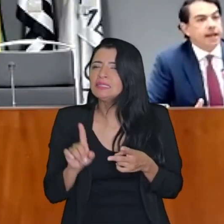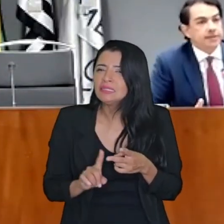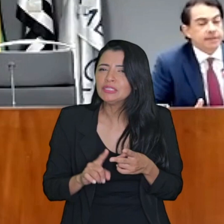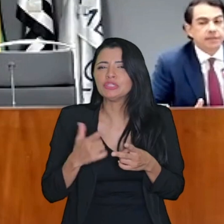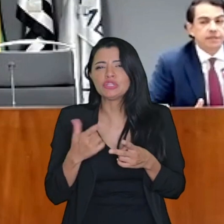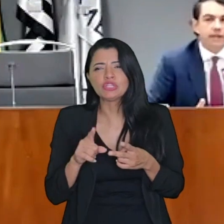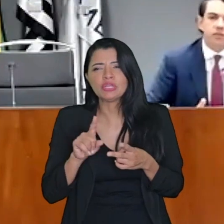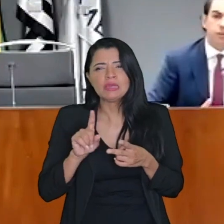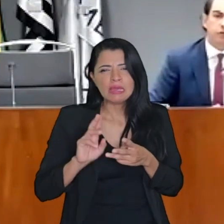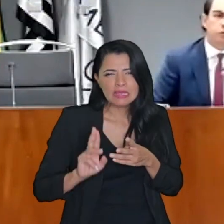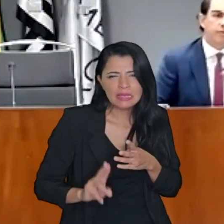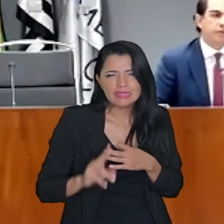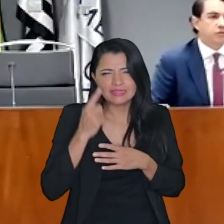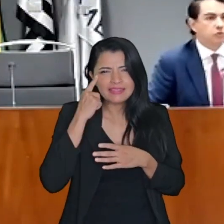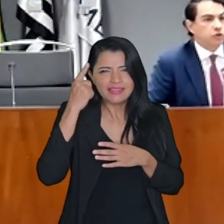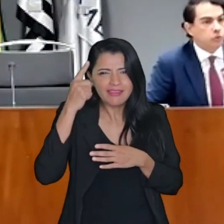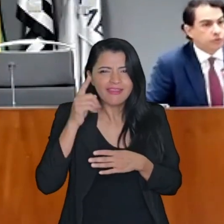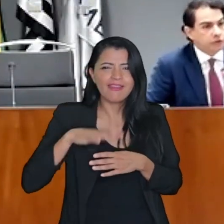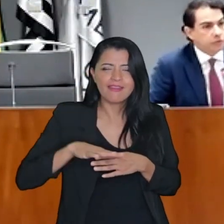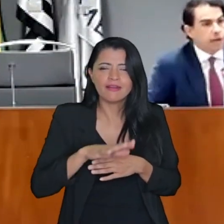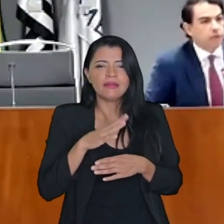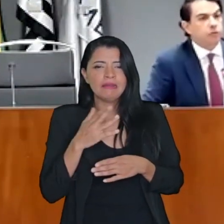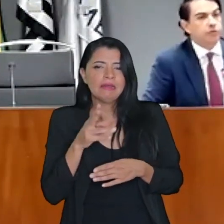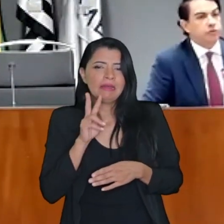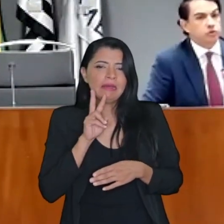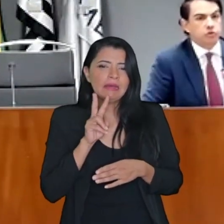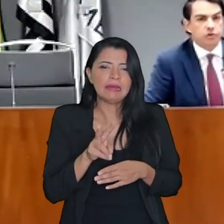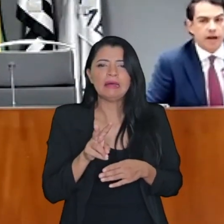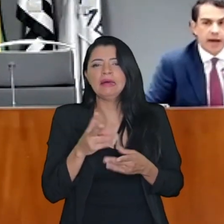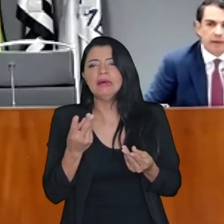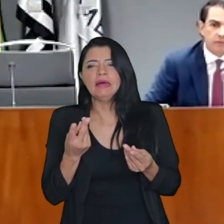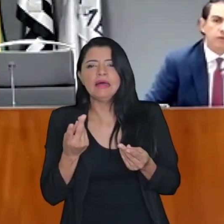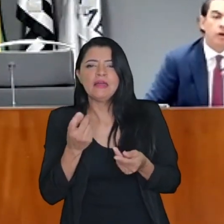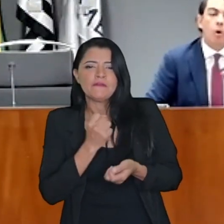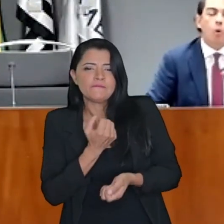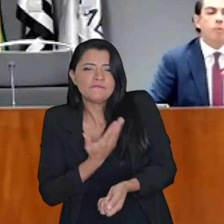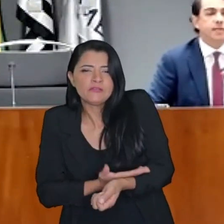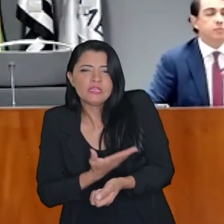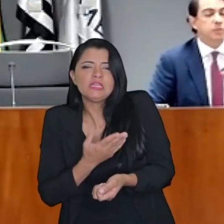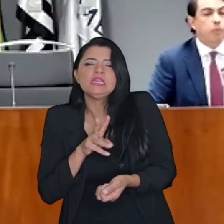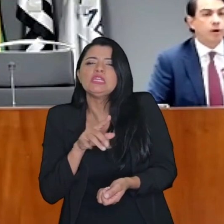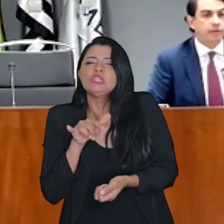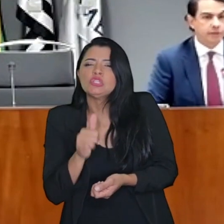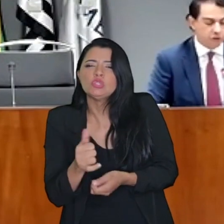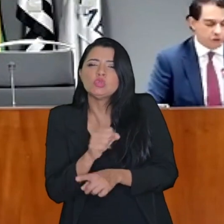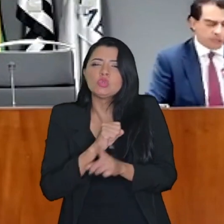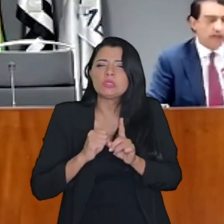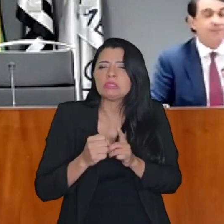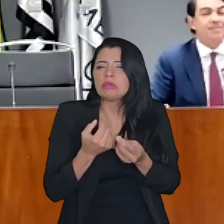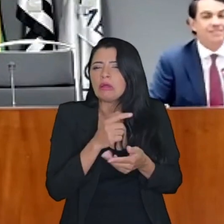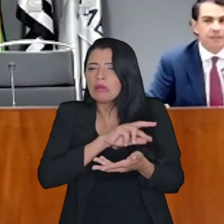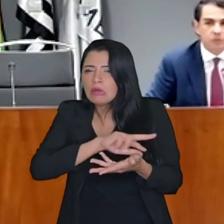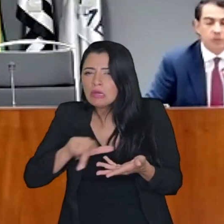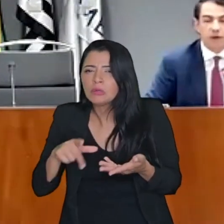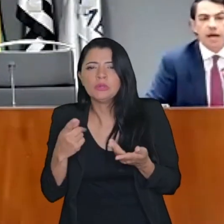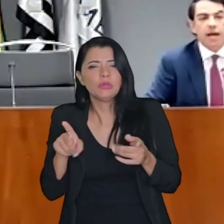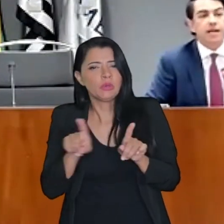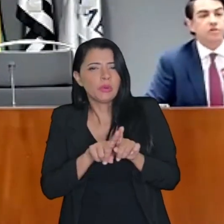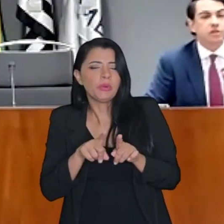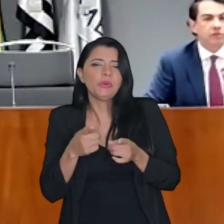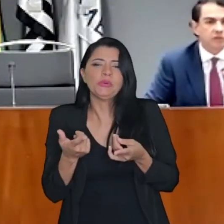as ideias que dizem respeito a vícios de consentimento ou vícios sociais, ou mesmo hipóteses de